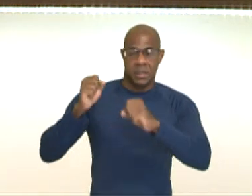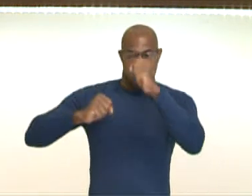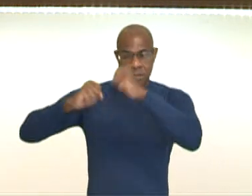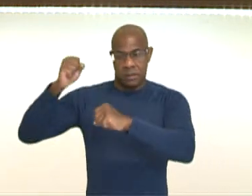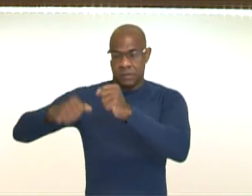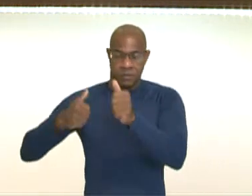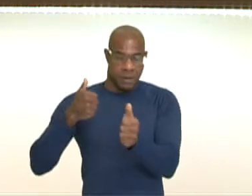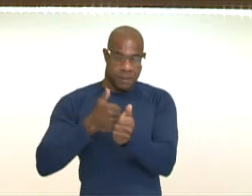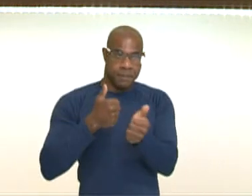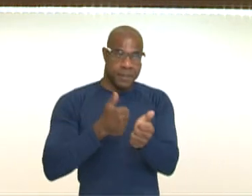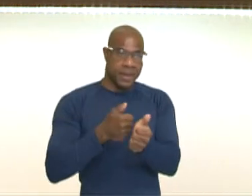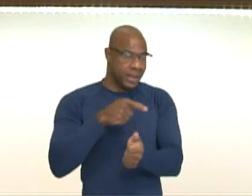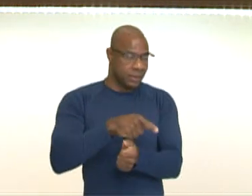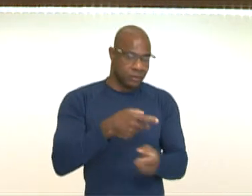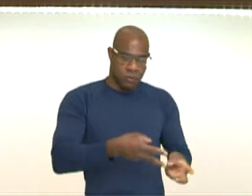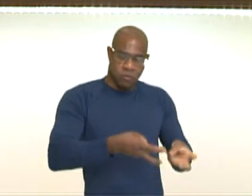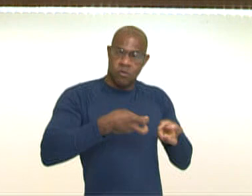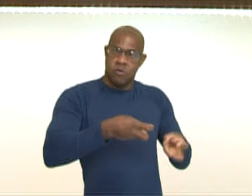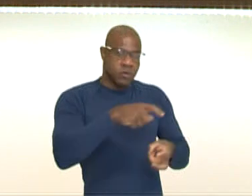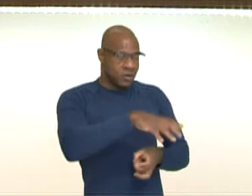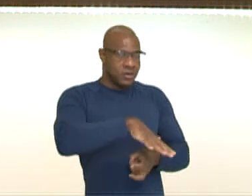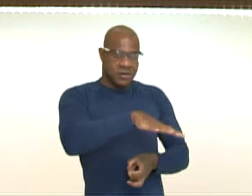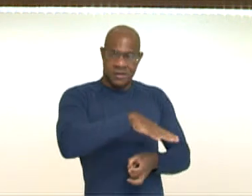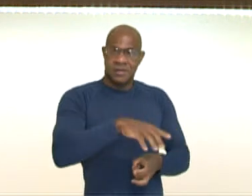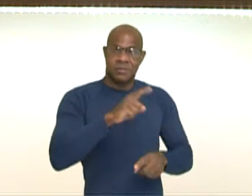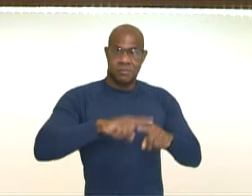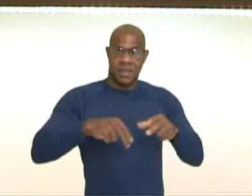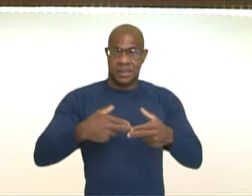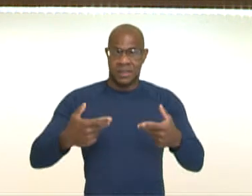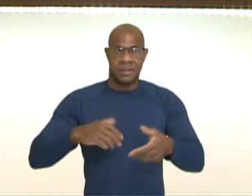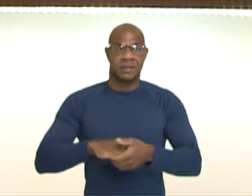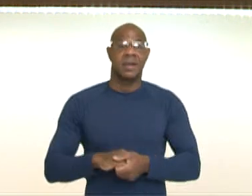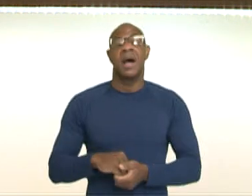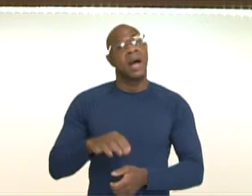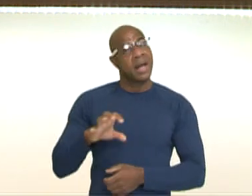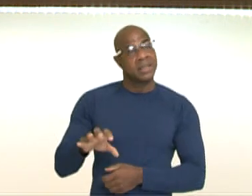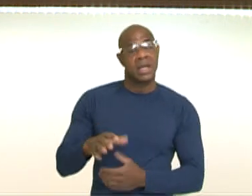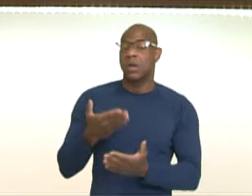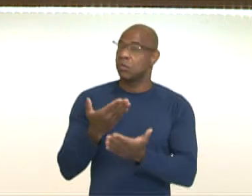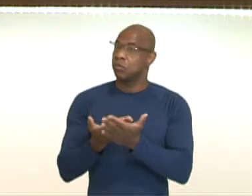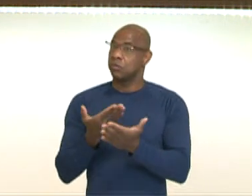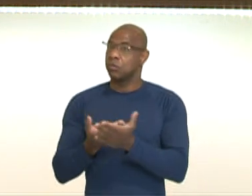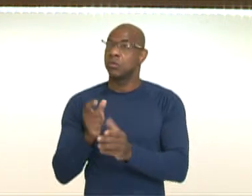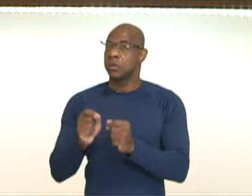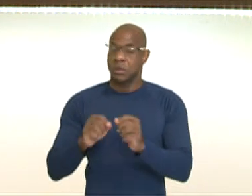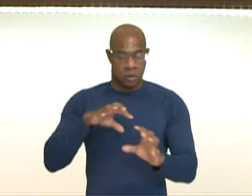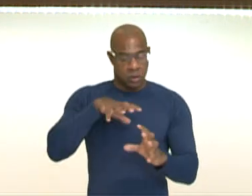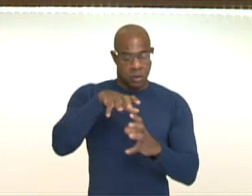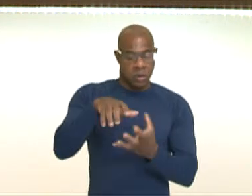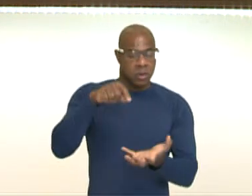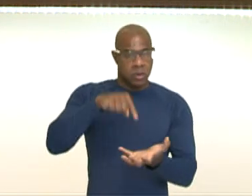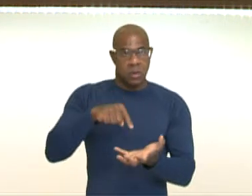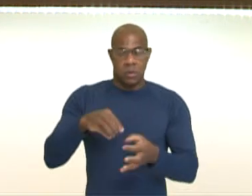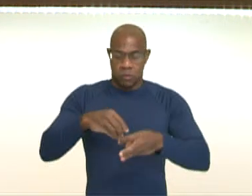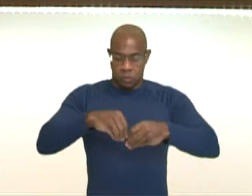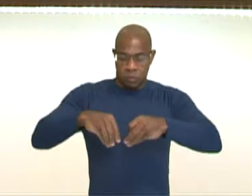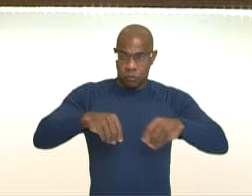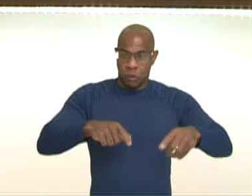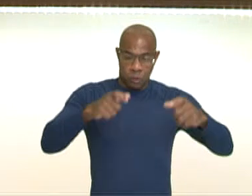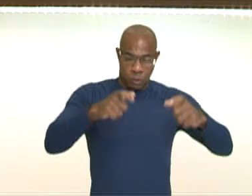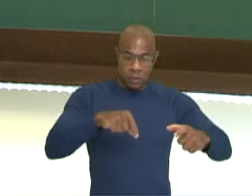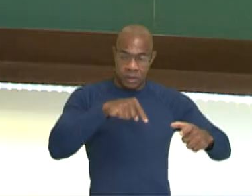fiquem próximas do fornecimento deste material. Desta maneira, o estudo do planeta, o estudo do solo